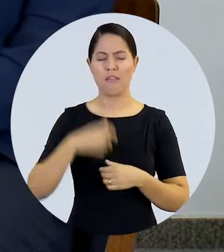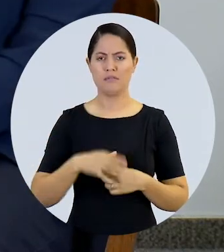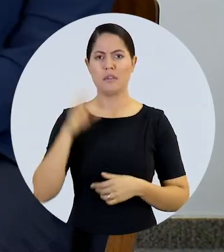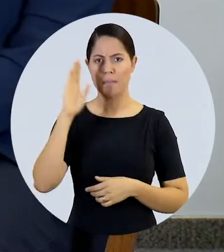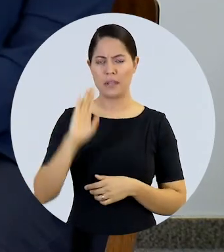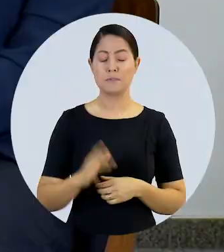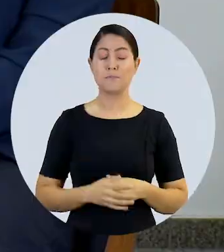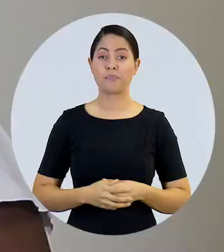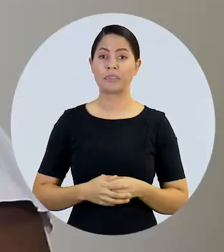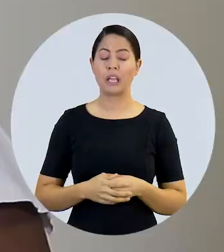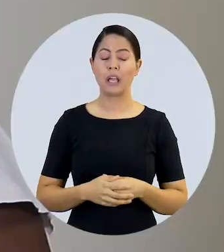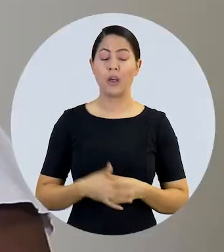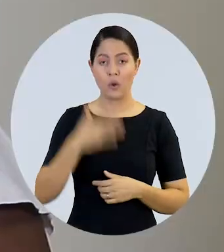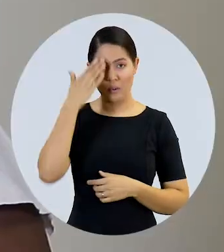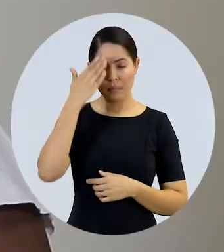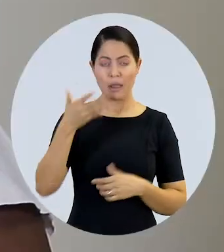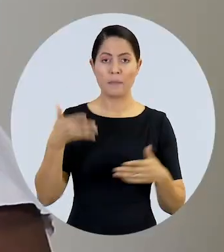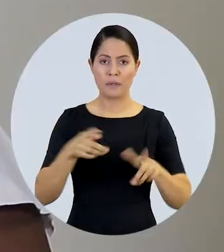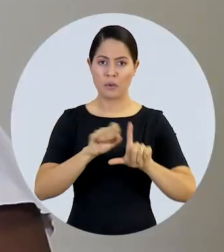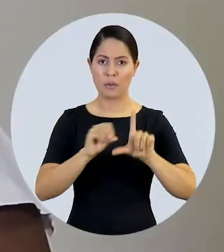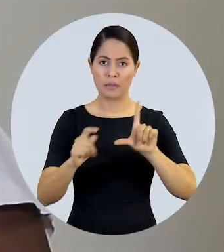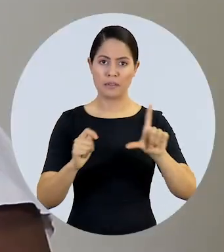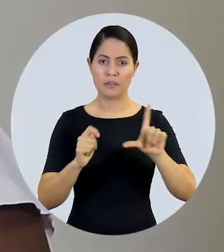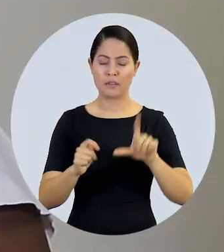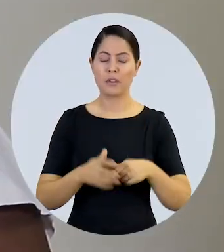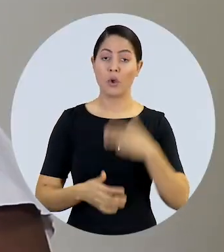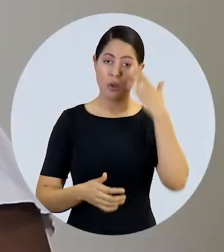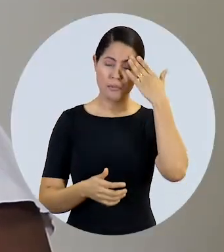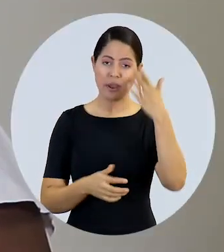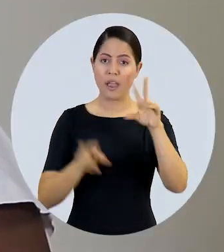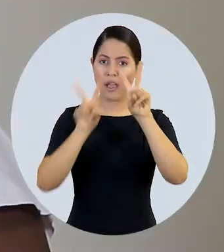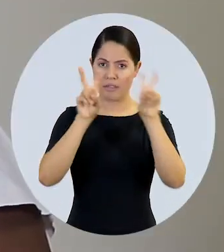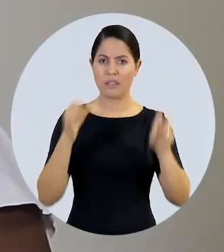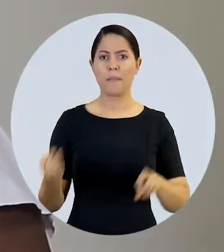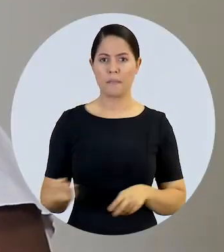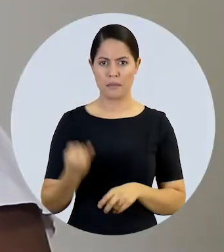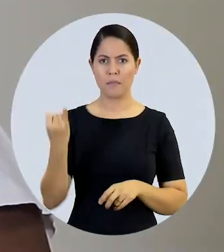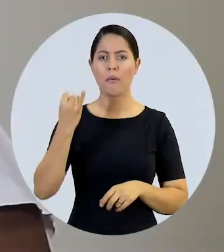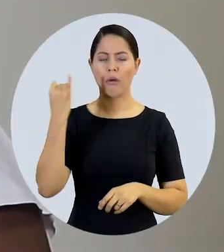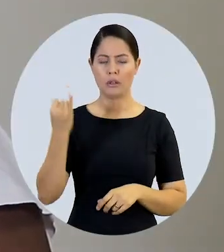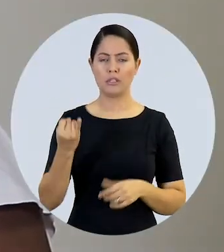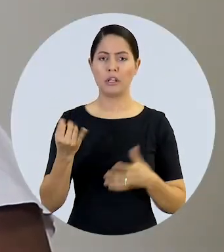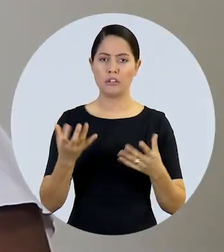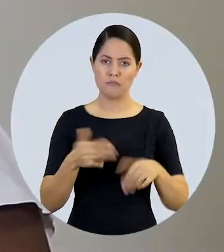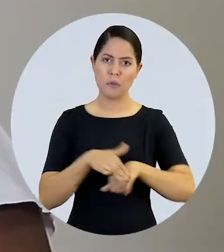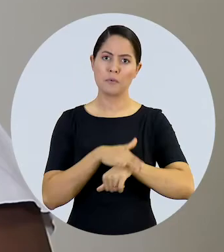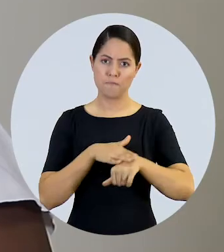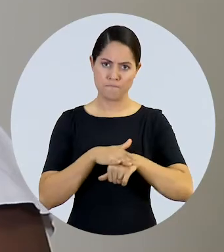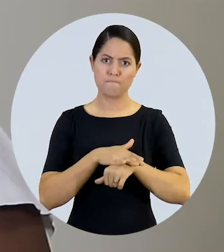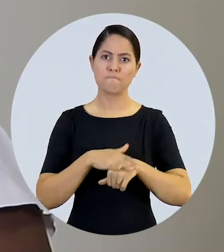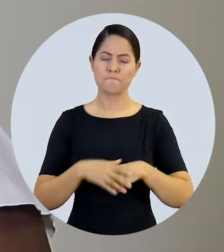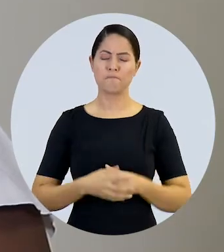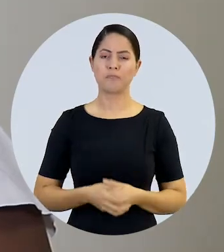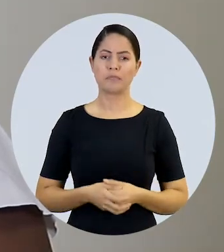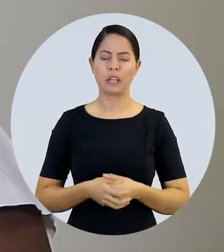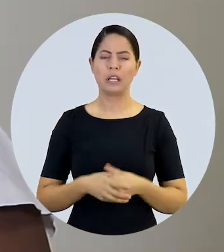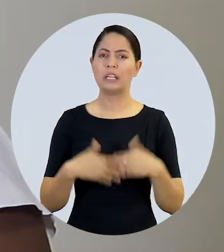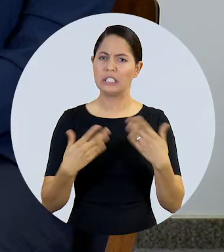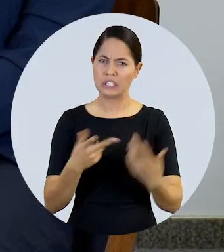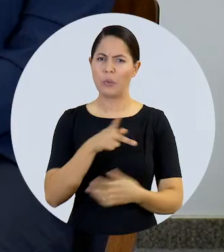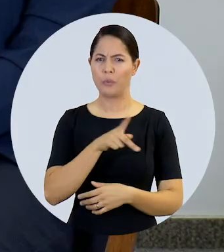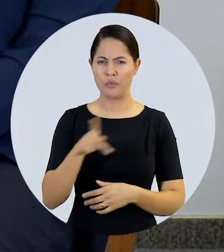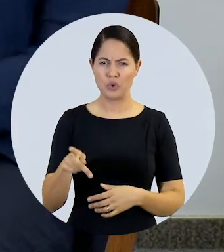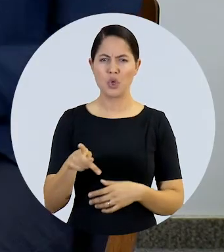conosco aqui no AB Entrevista. Muito obrigada pela atenção de vocês. É importante a gente poder tratar desse tema e vamos começar a